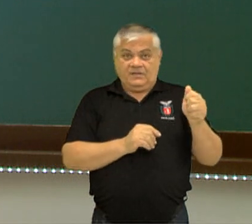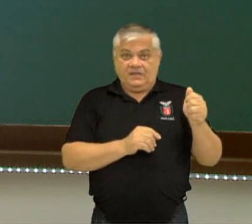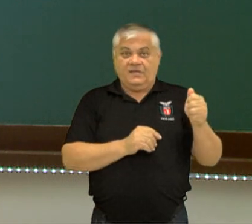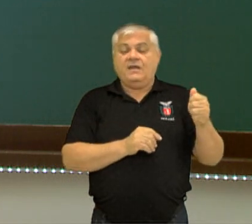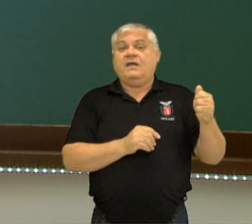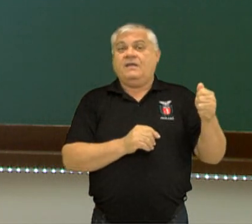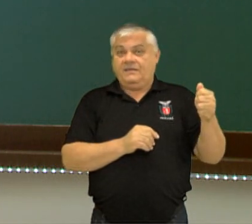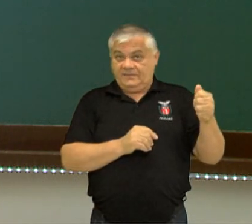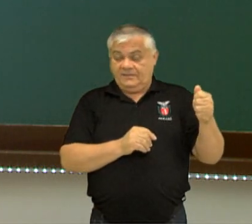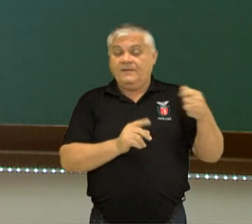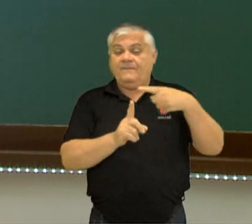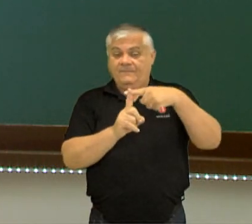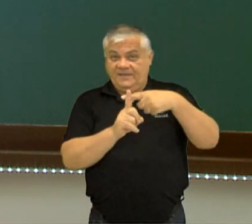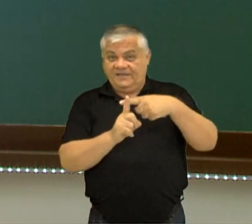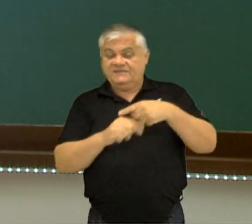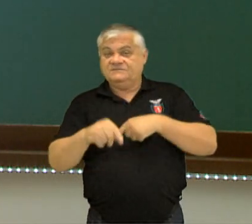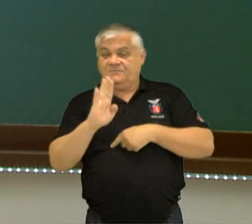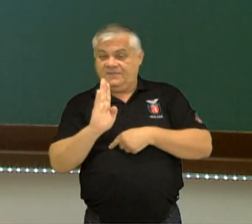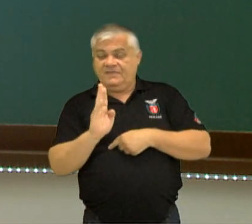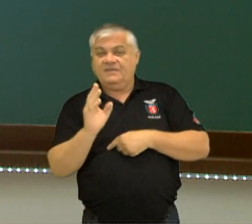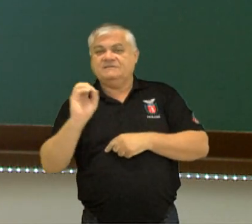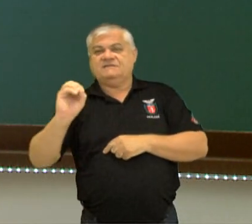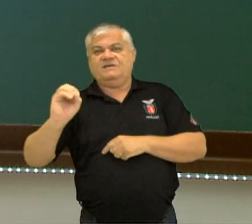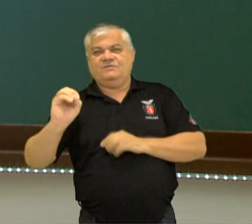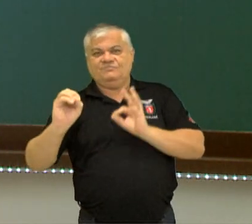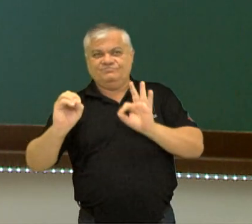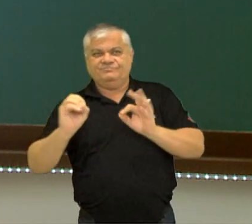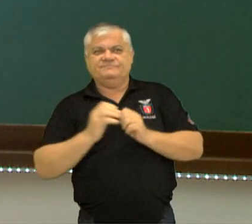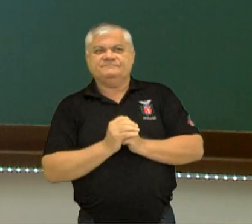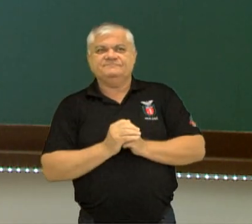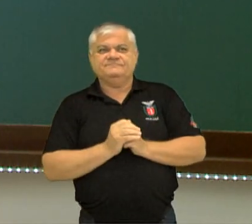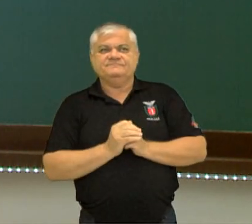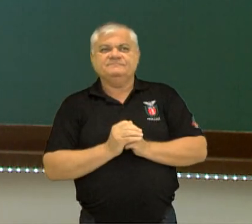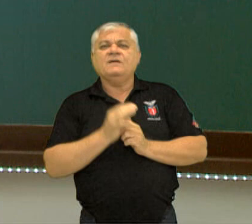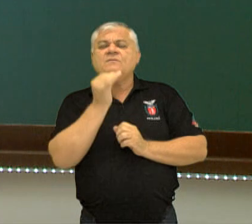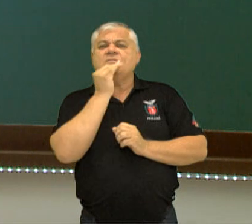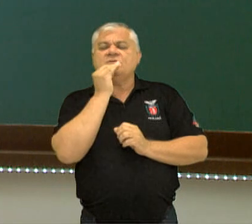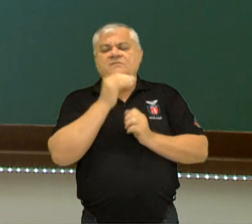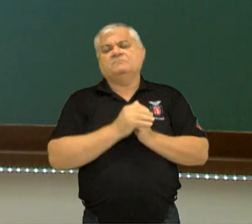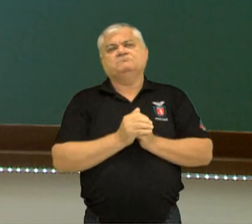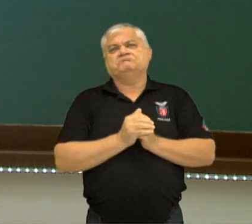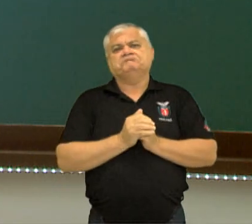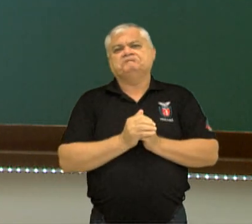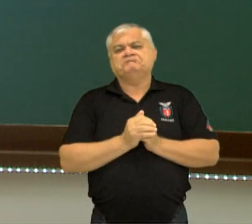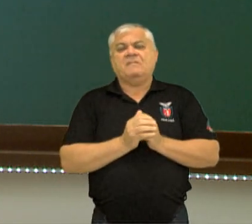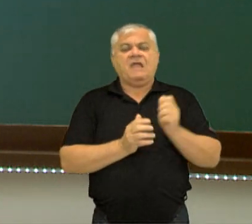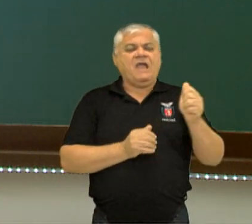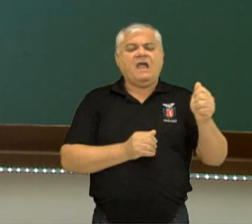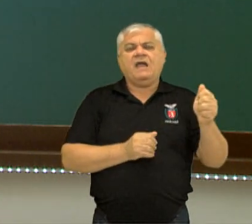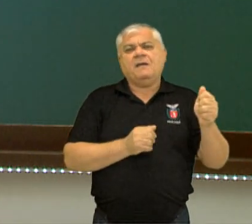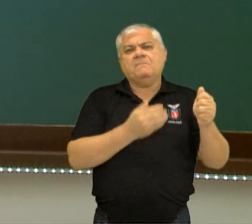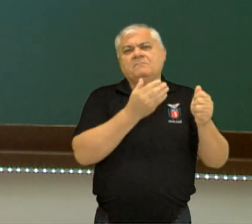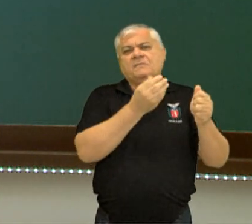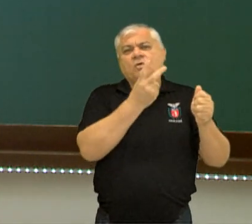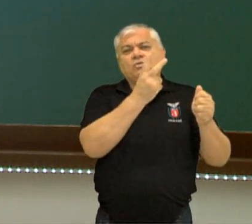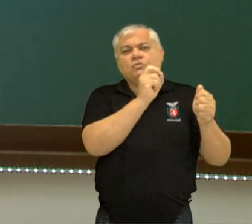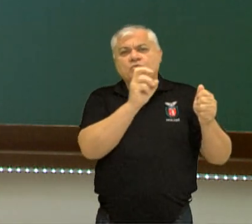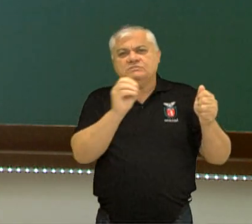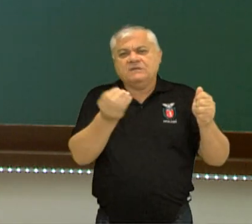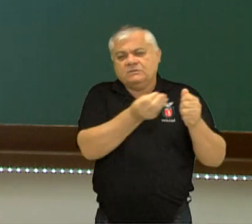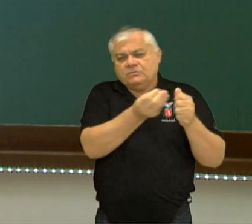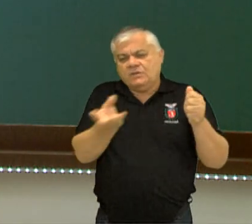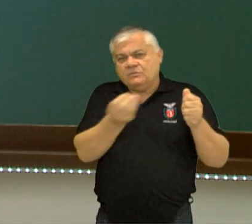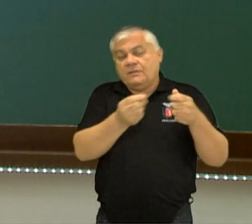de A mais calor de B é igual a zero. Pessoal, lembre-se, por exemplo, o A perdeu 200, então é